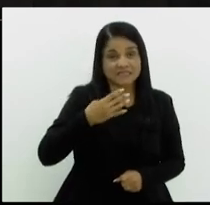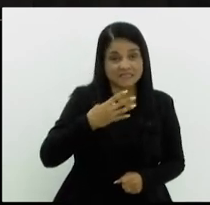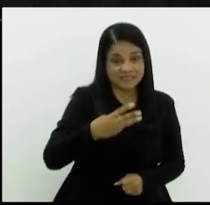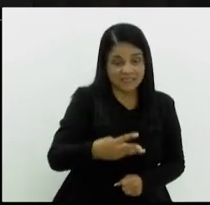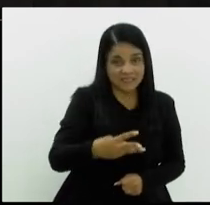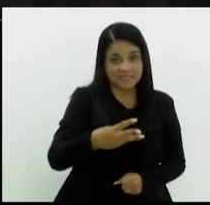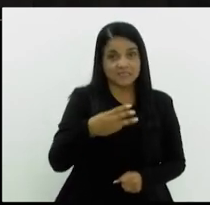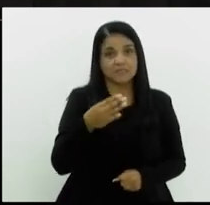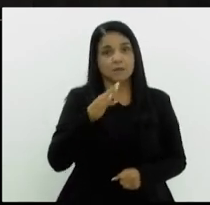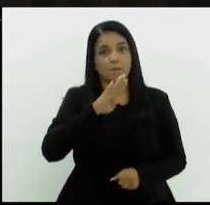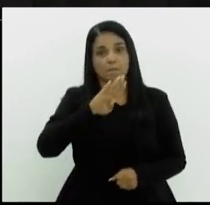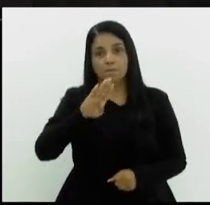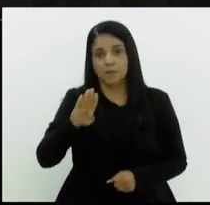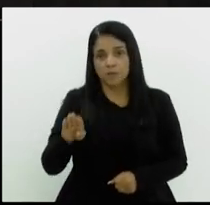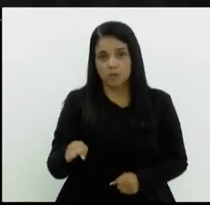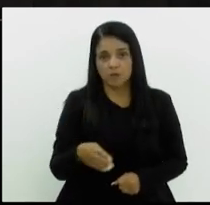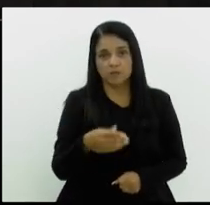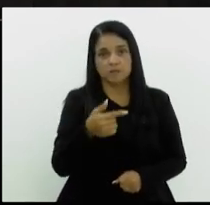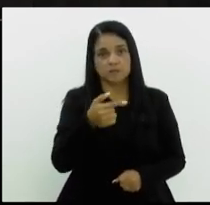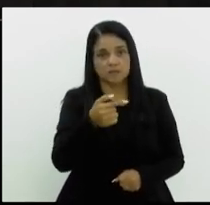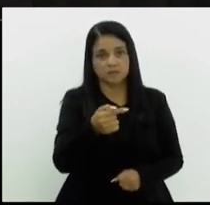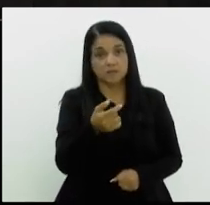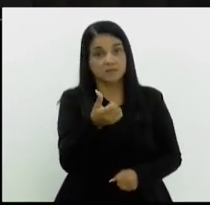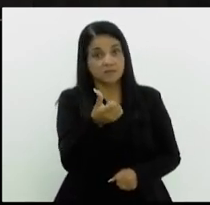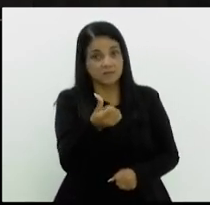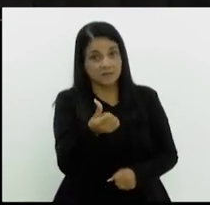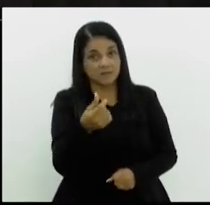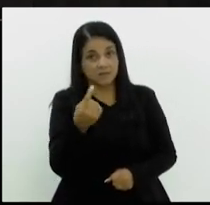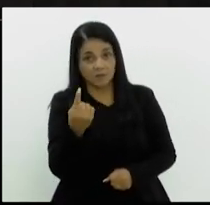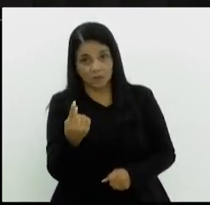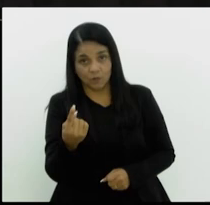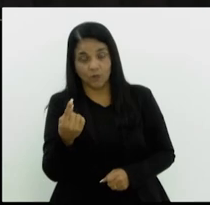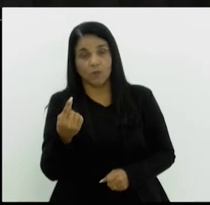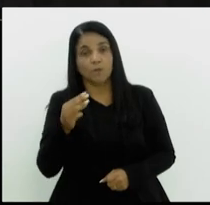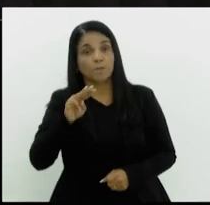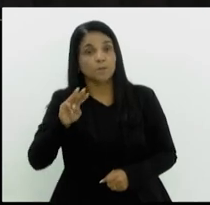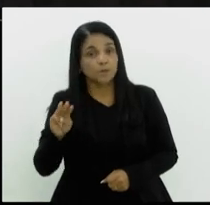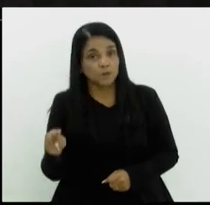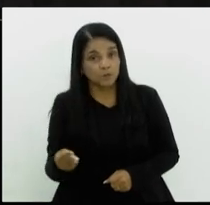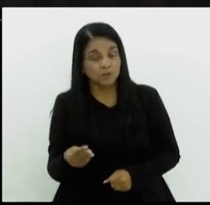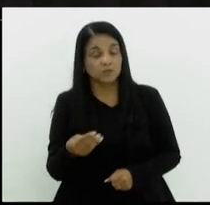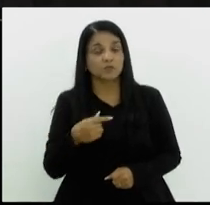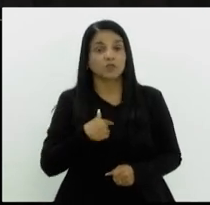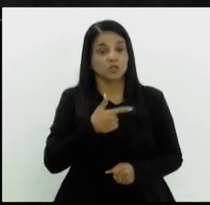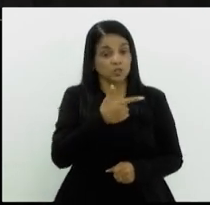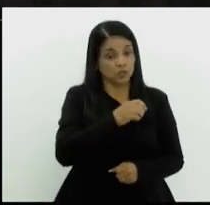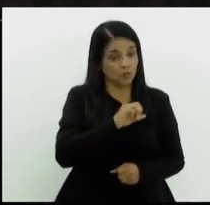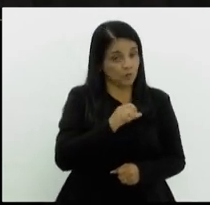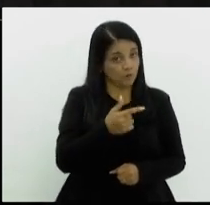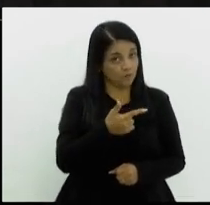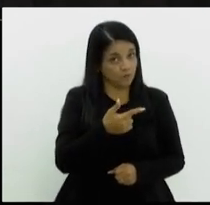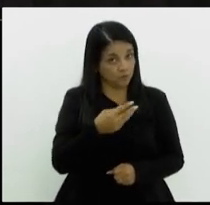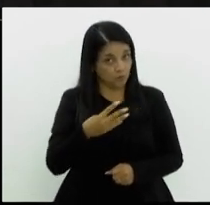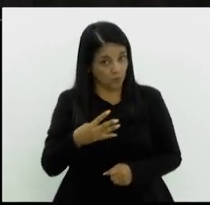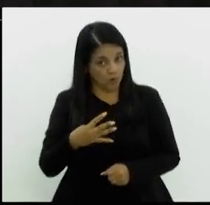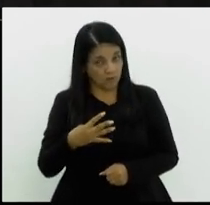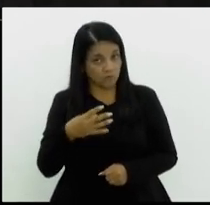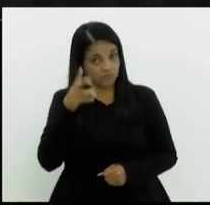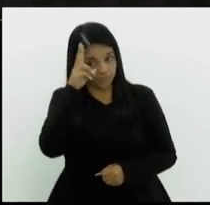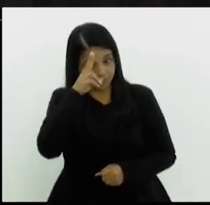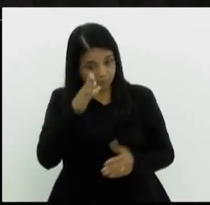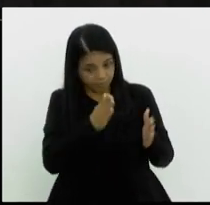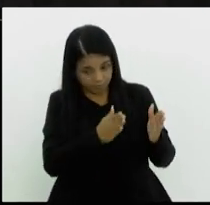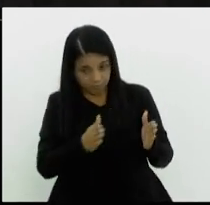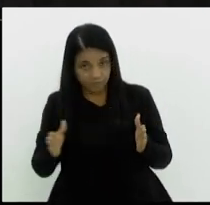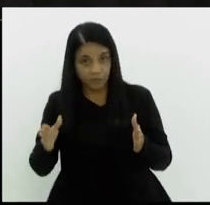bilhões e 761 milhões. Queria lembrar que o de 2024, que está em curso,